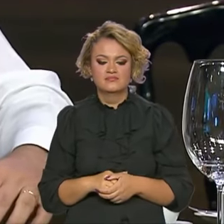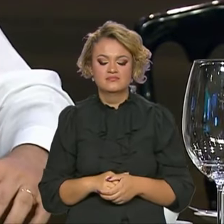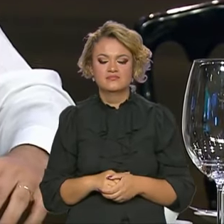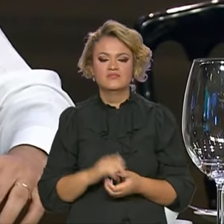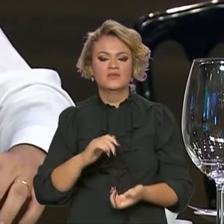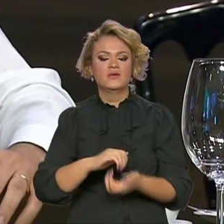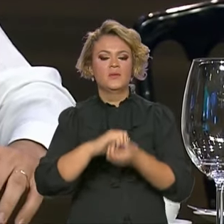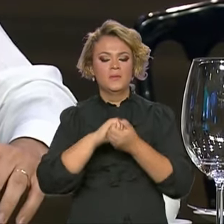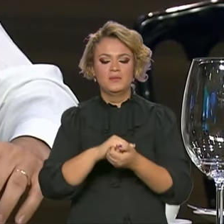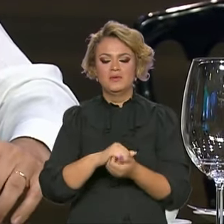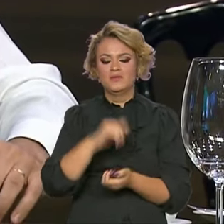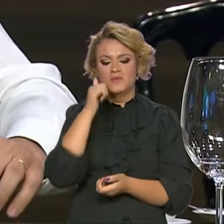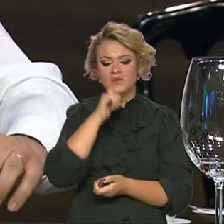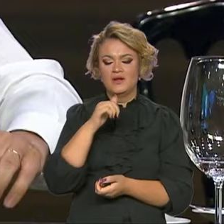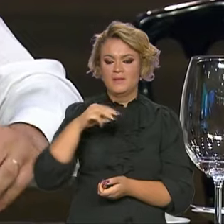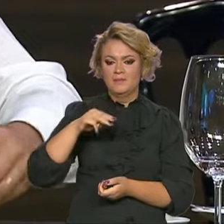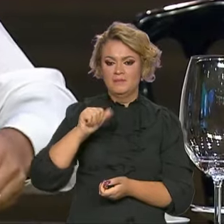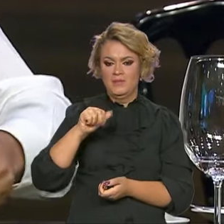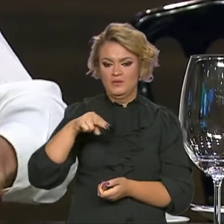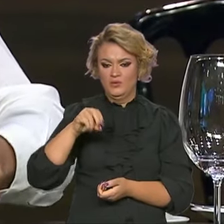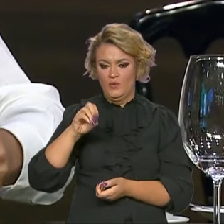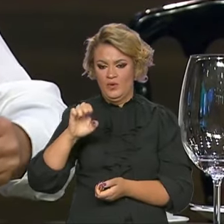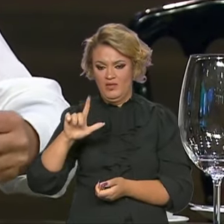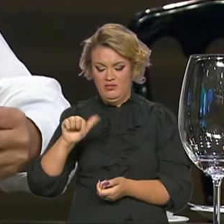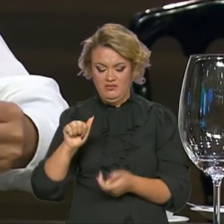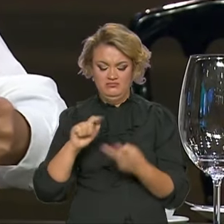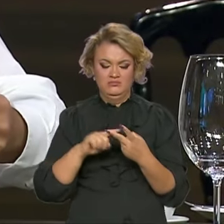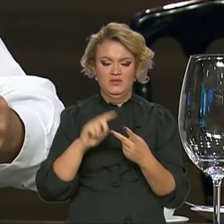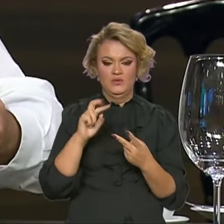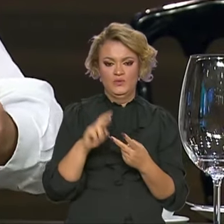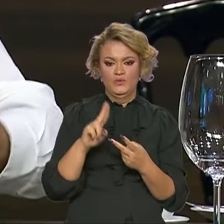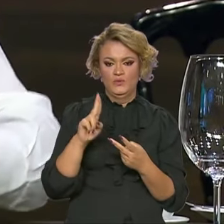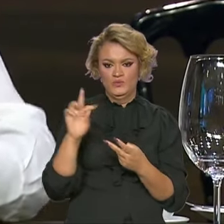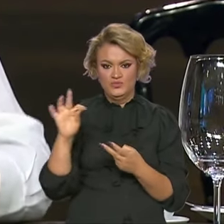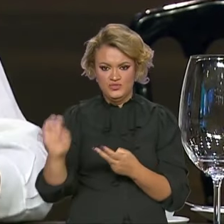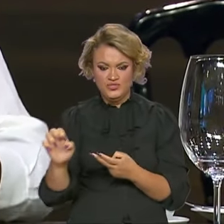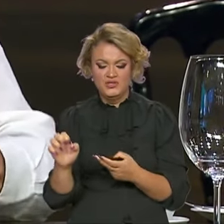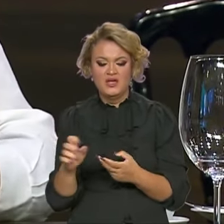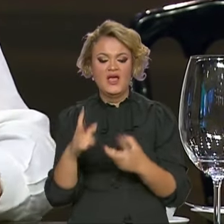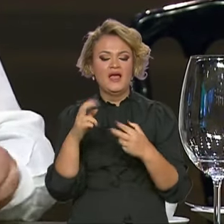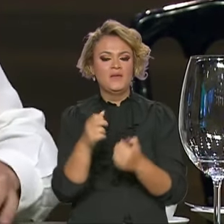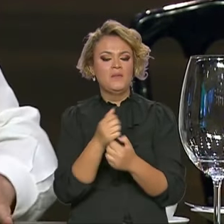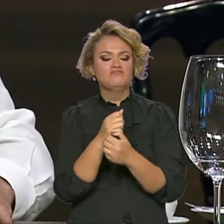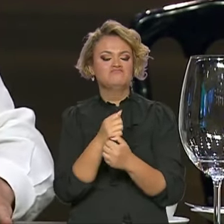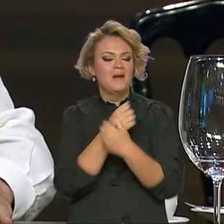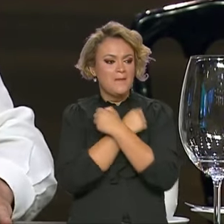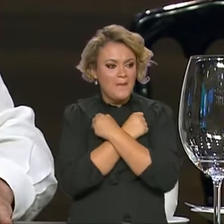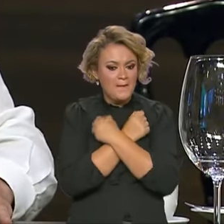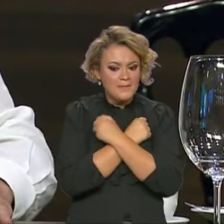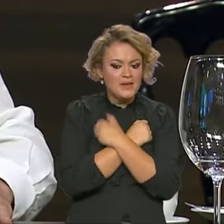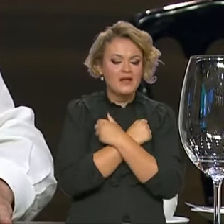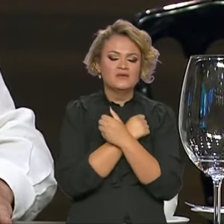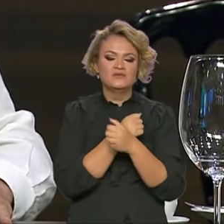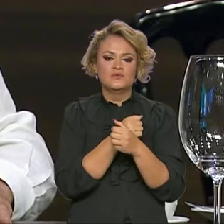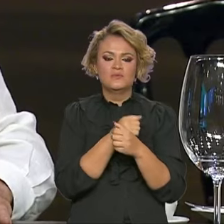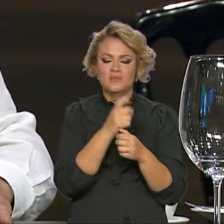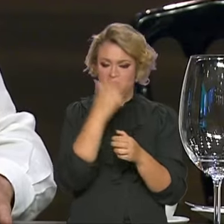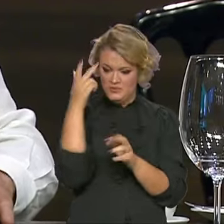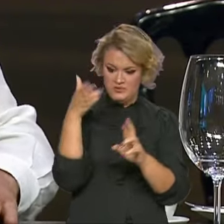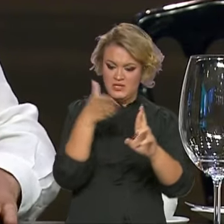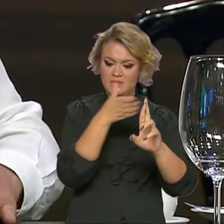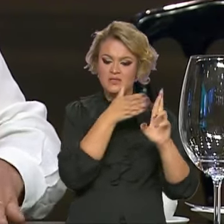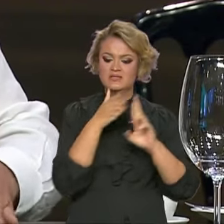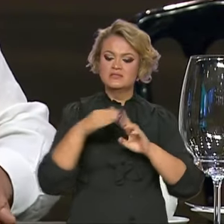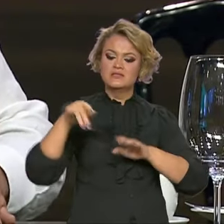Cumprimento Manuela e Ruth, em nome delas, abraço os porta-vozes dos